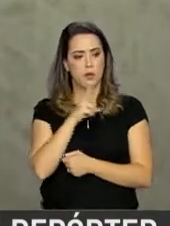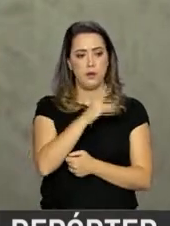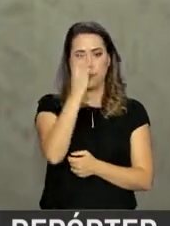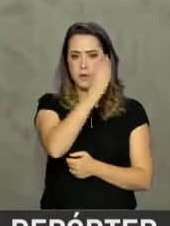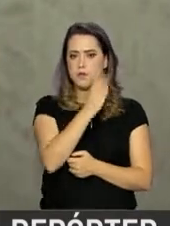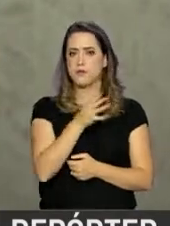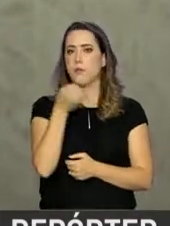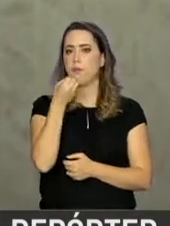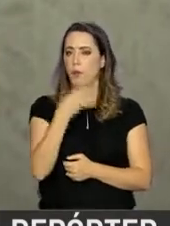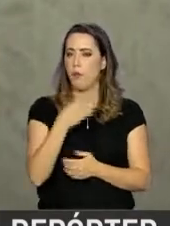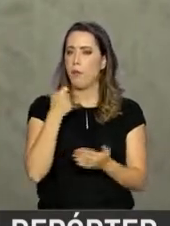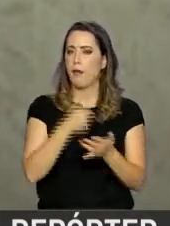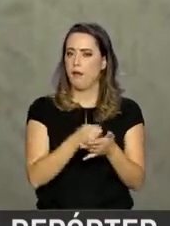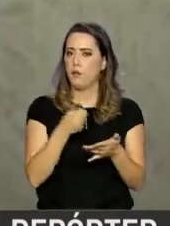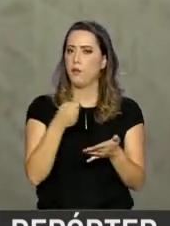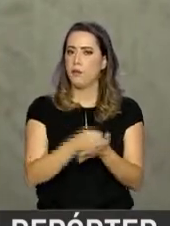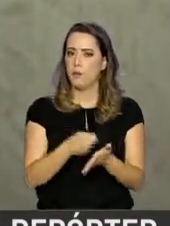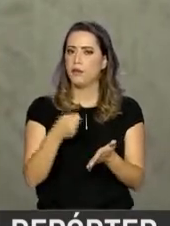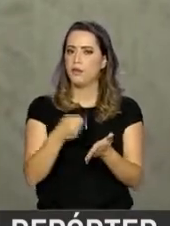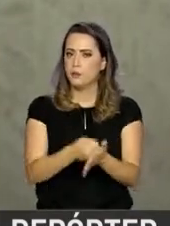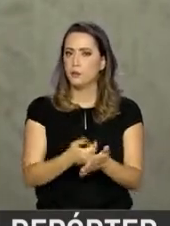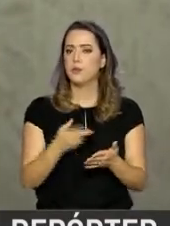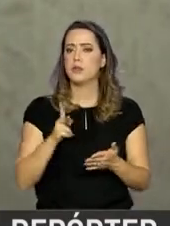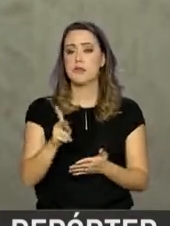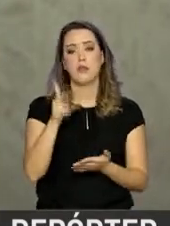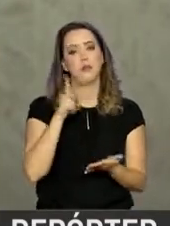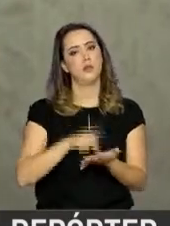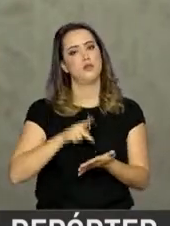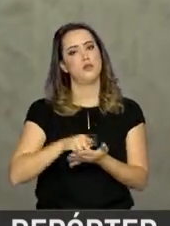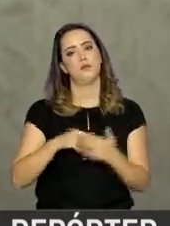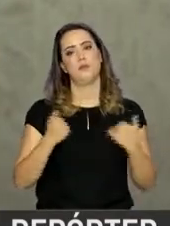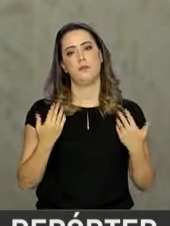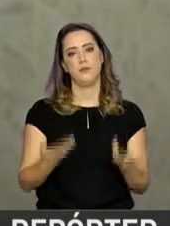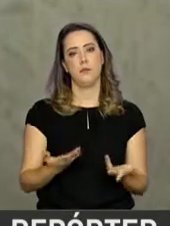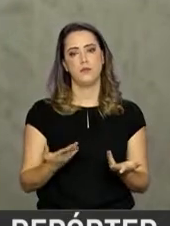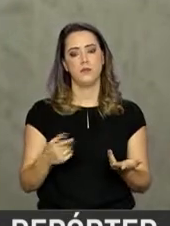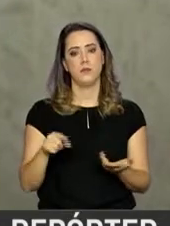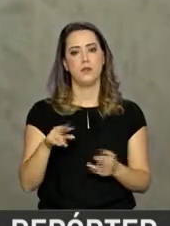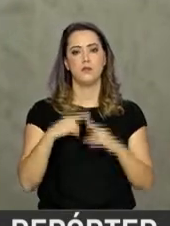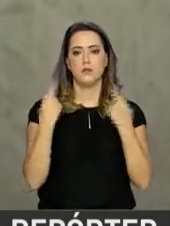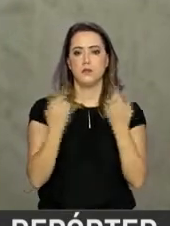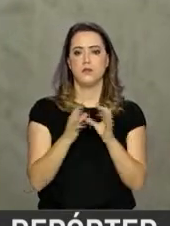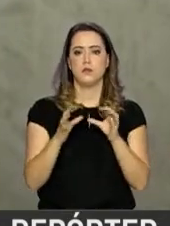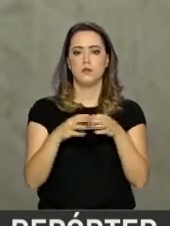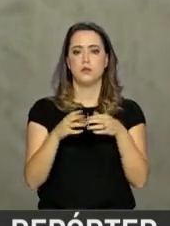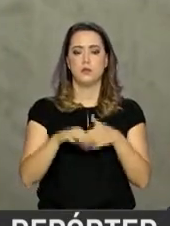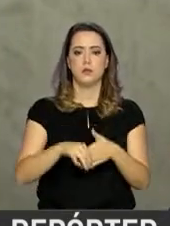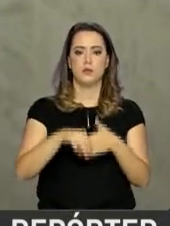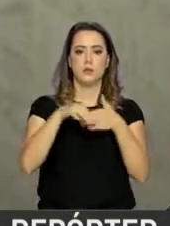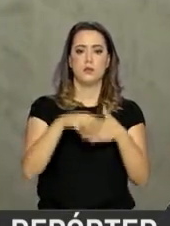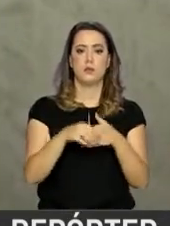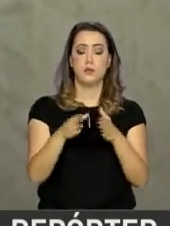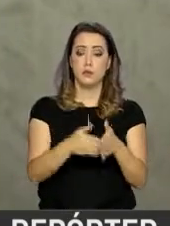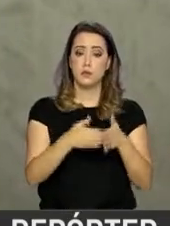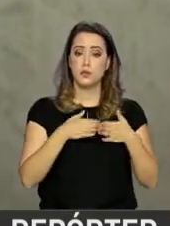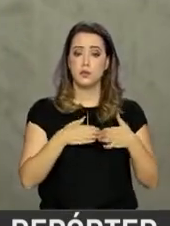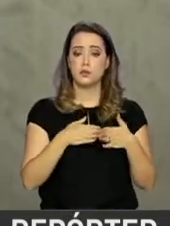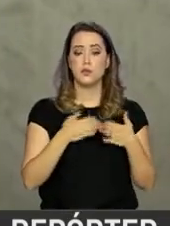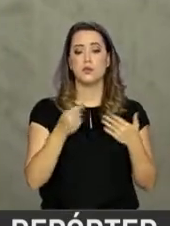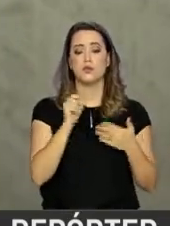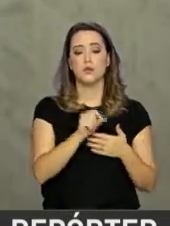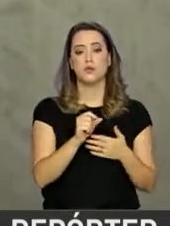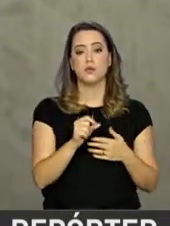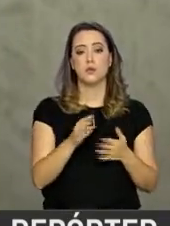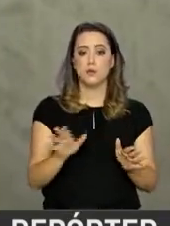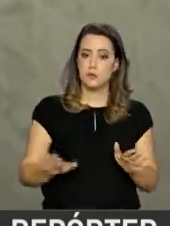da real condição de bons pagadores, e por isso reunimos os líderes solicitando que